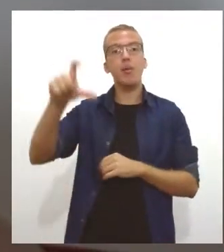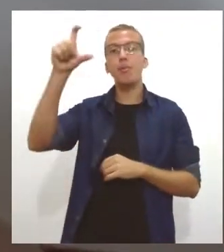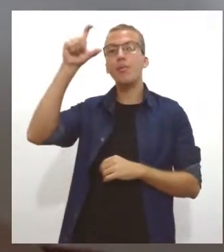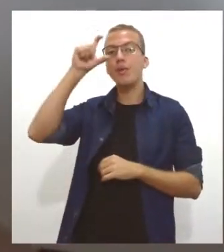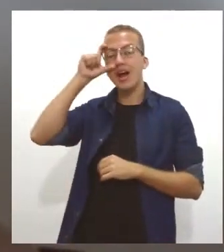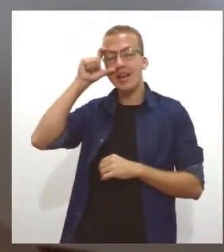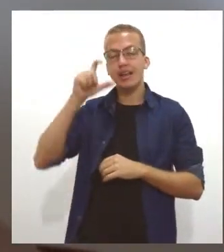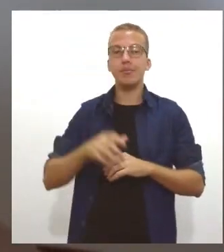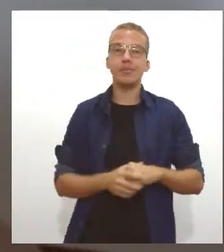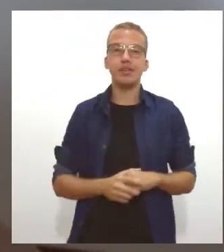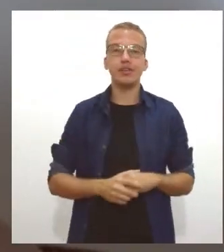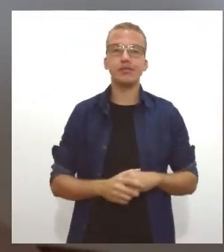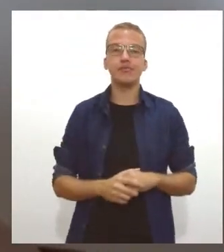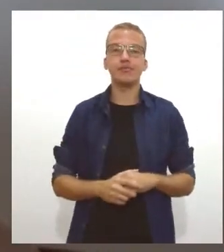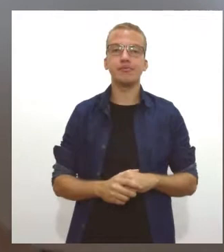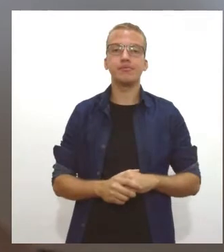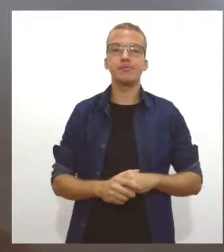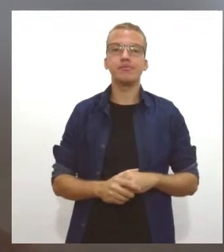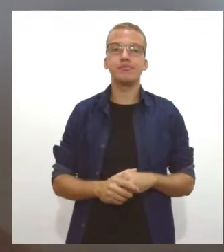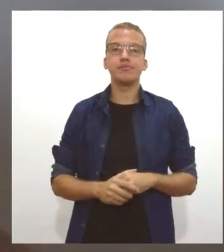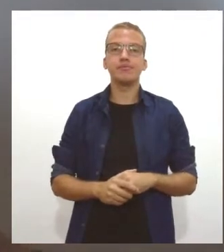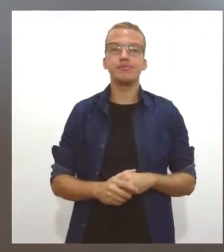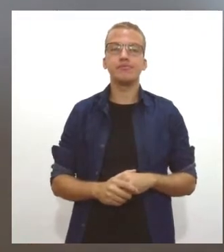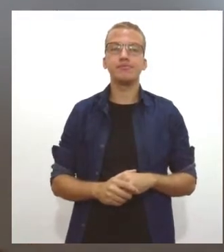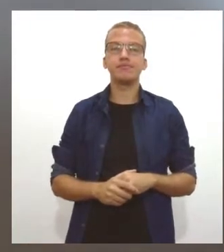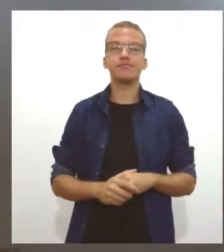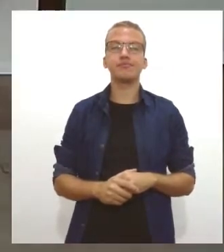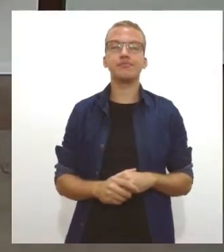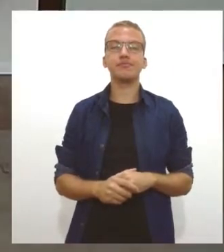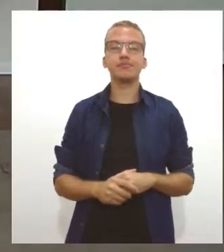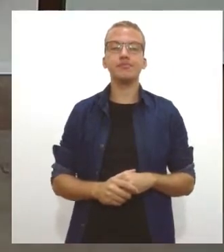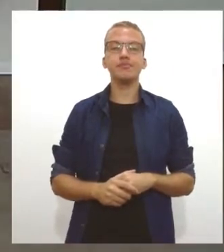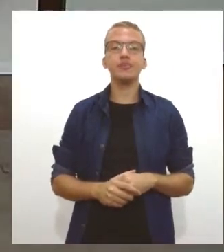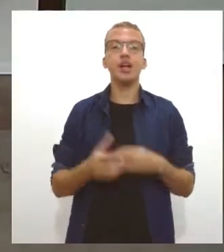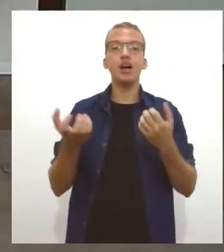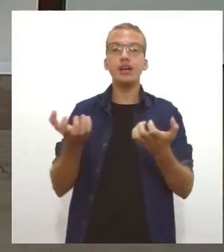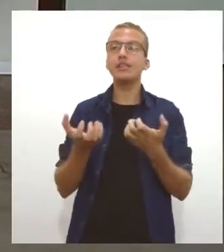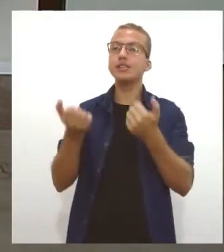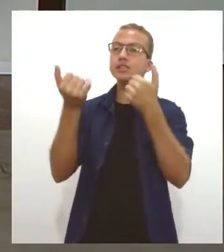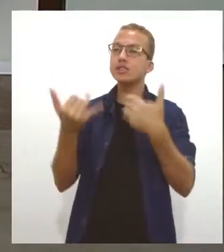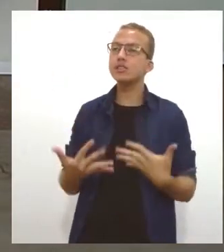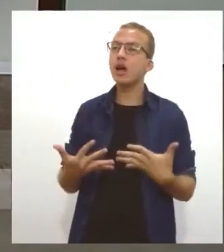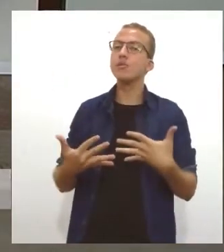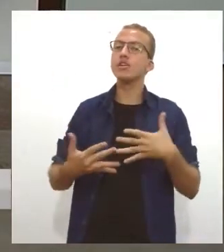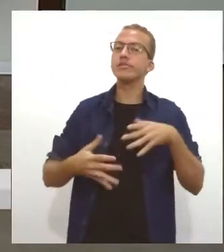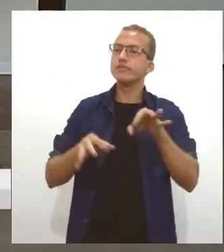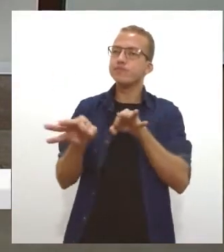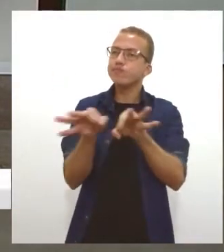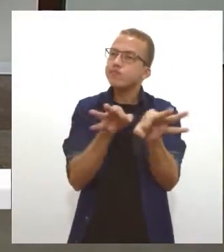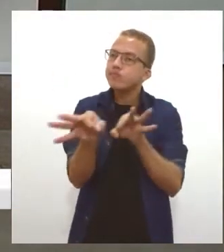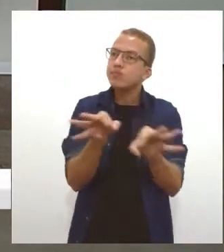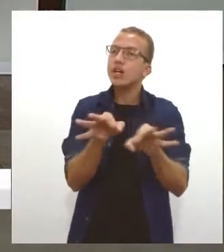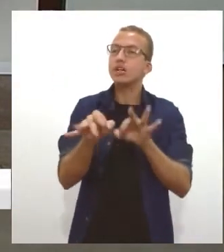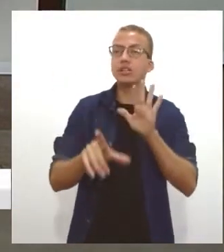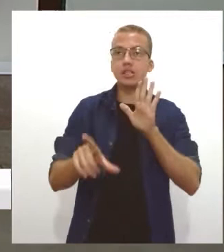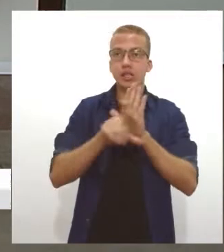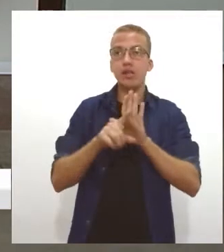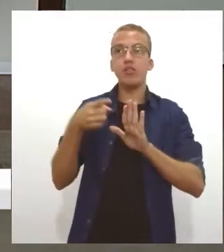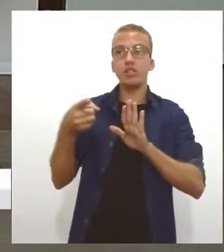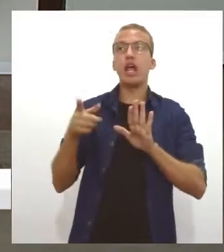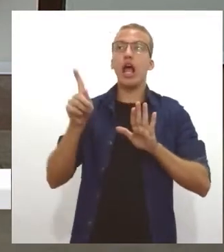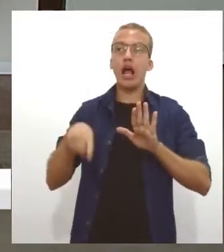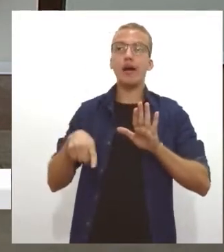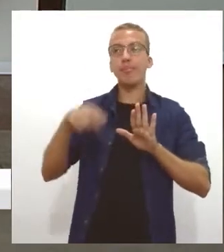Mário César, eu queria saber, primeiro, como é que se deu a construção, né? Você, enquanto executivo